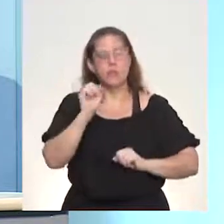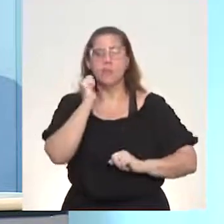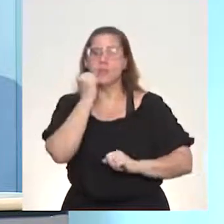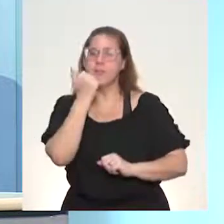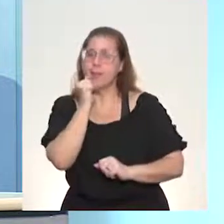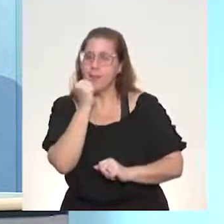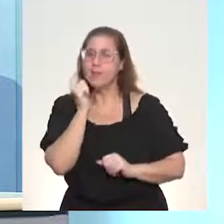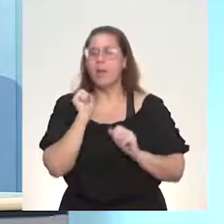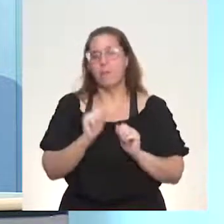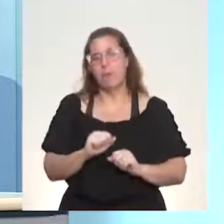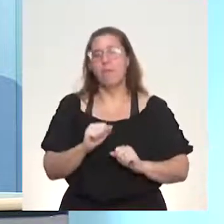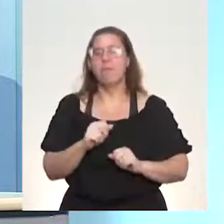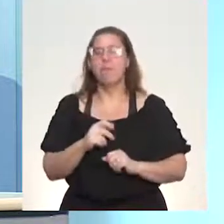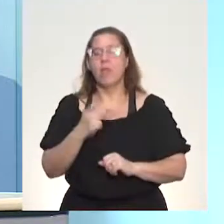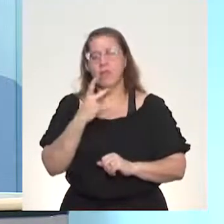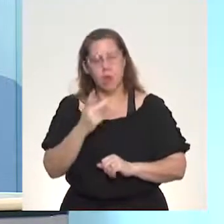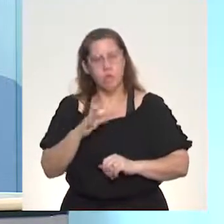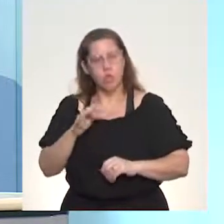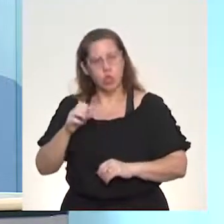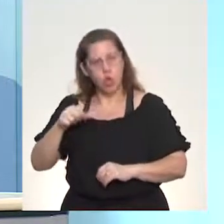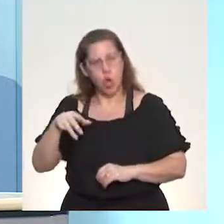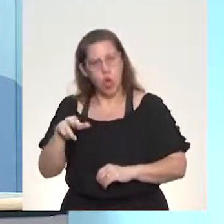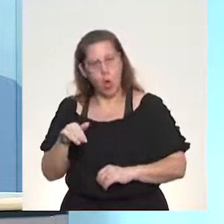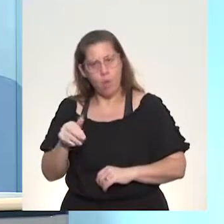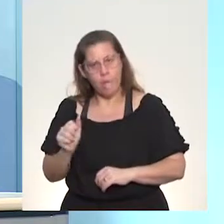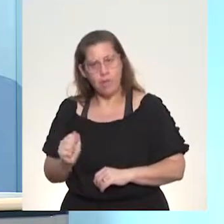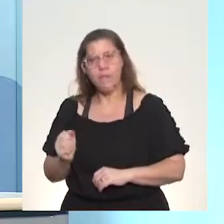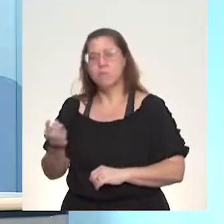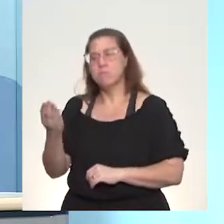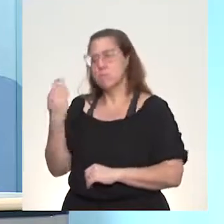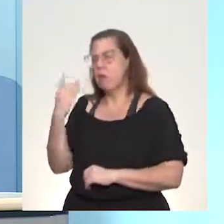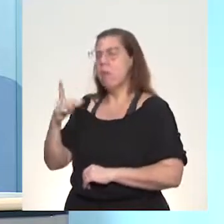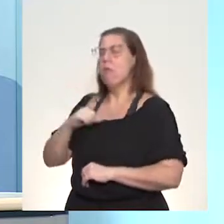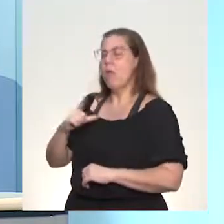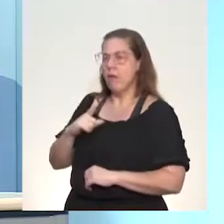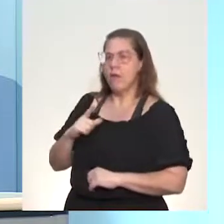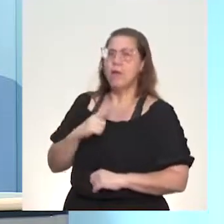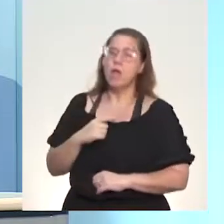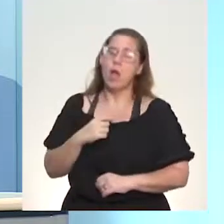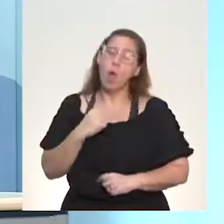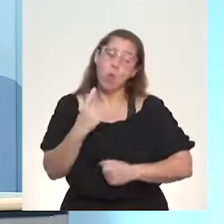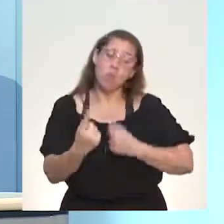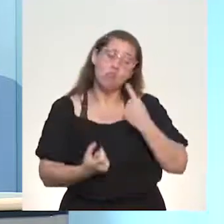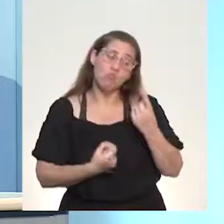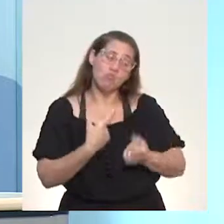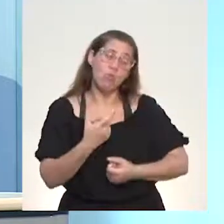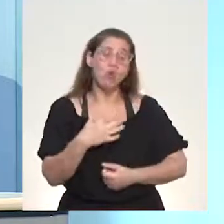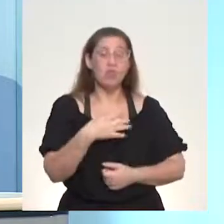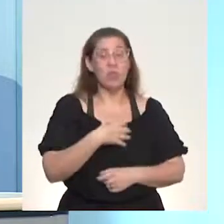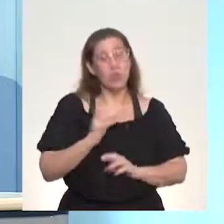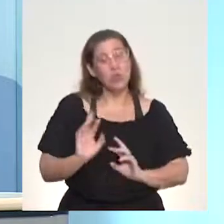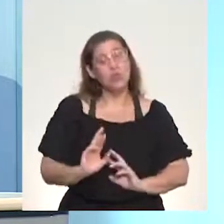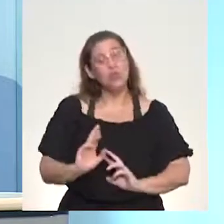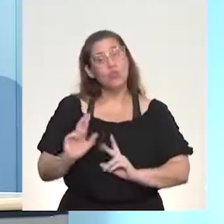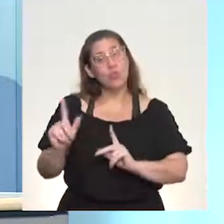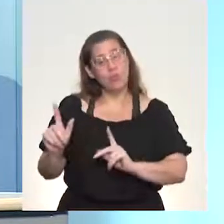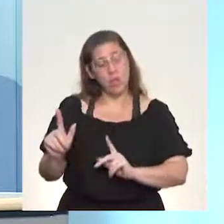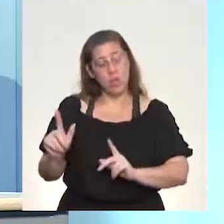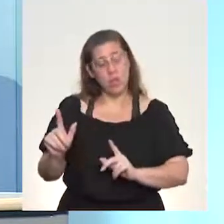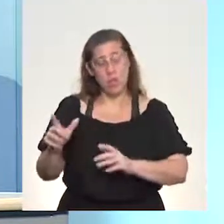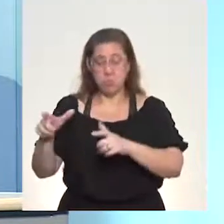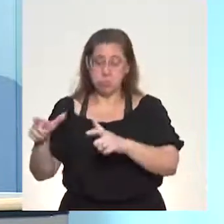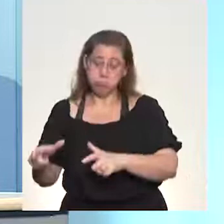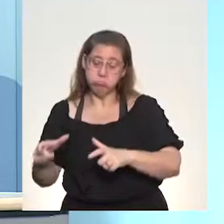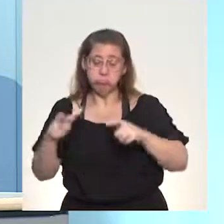nós falamos do Thomas Kuhn anteriormente, existem sim domínios diferentes desses 2 campos